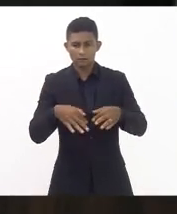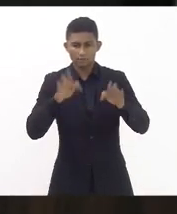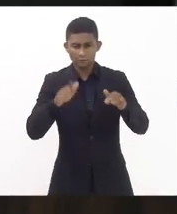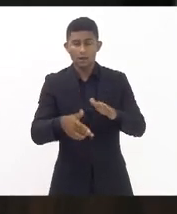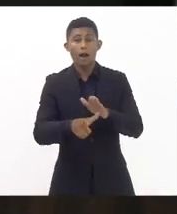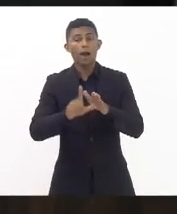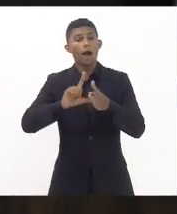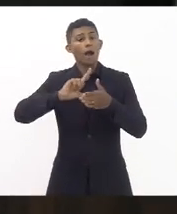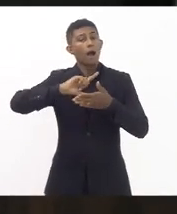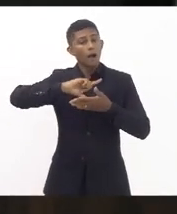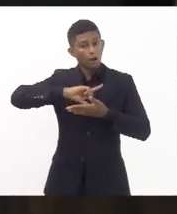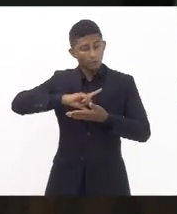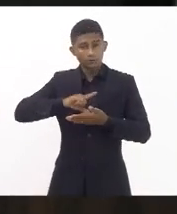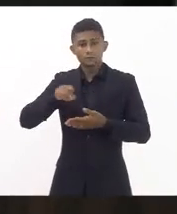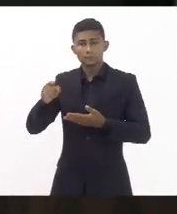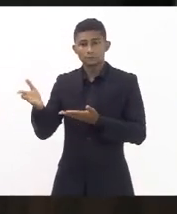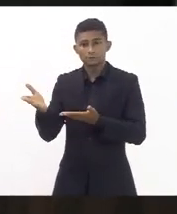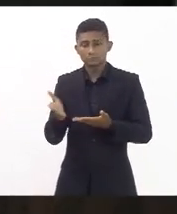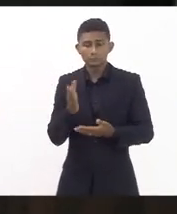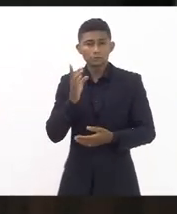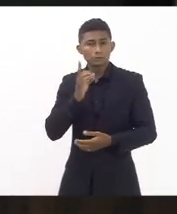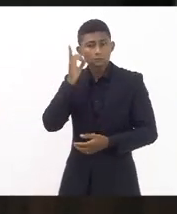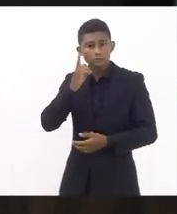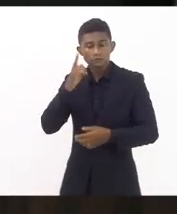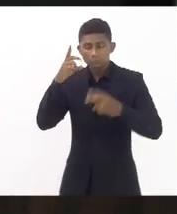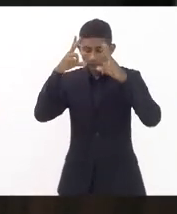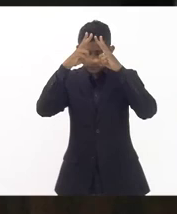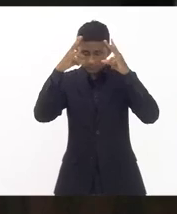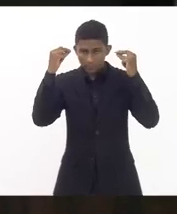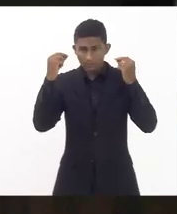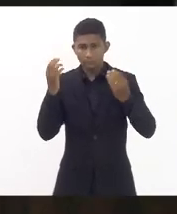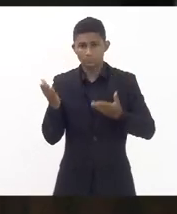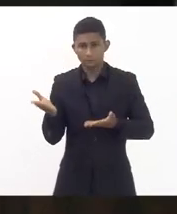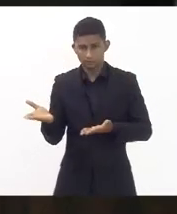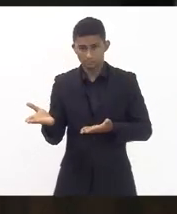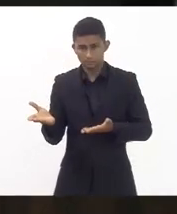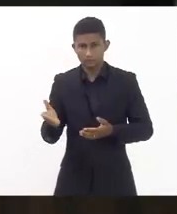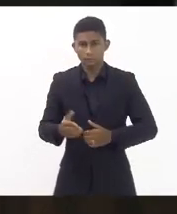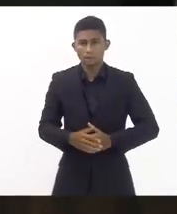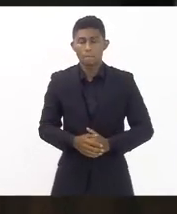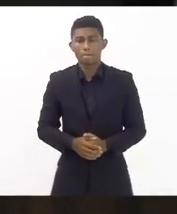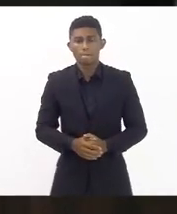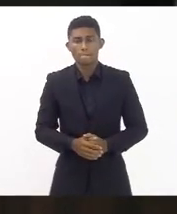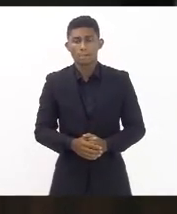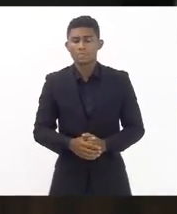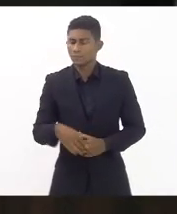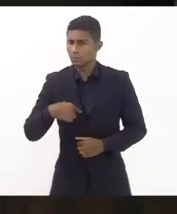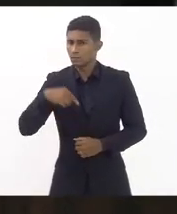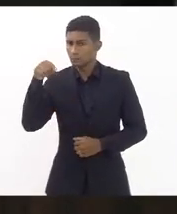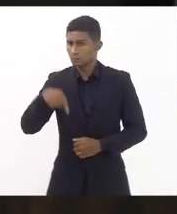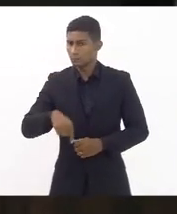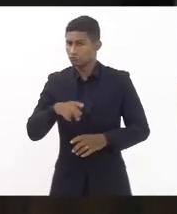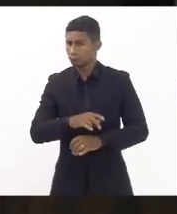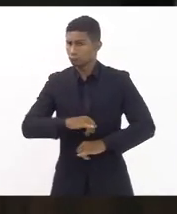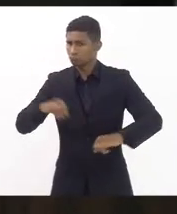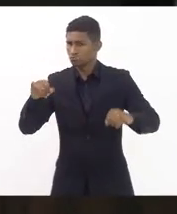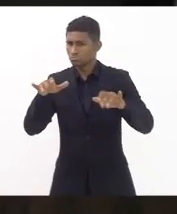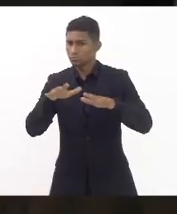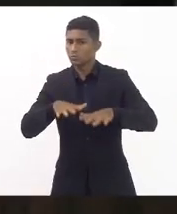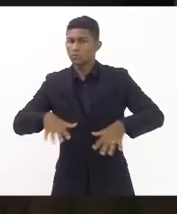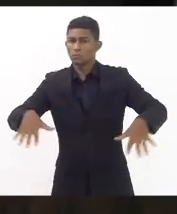palavra para a deputada enfermeira Regiane. Antes, porém, queria aqui chamar a atenção de todas e